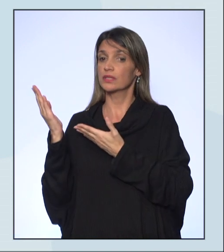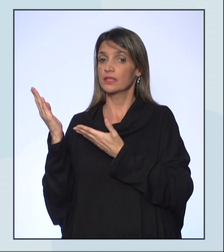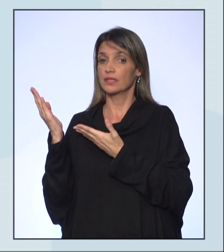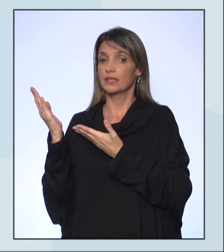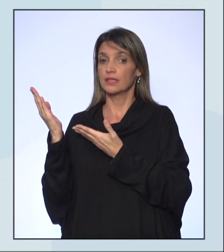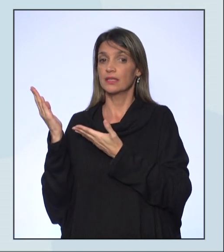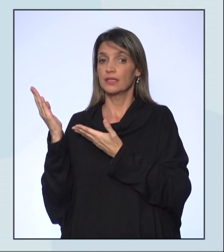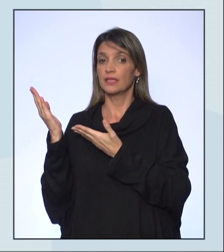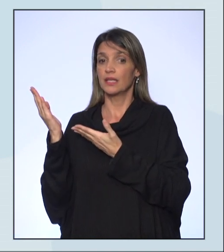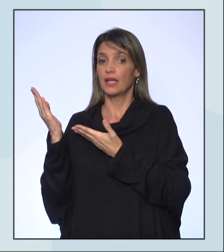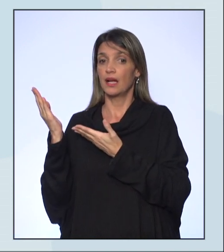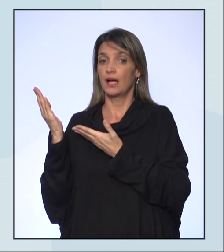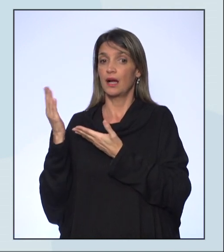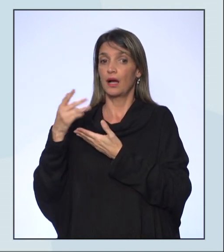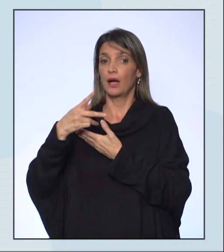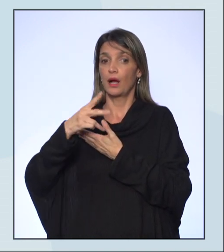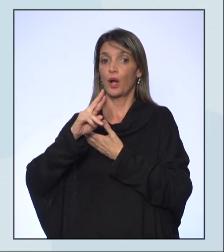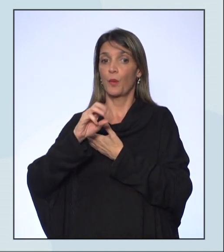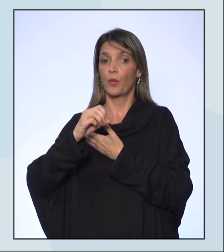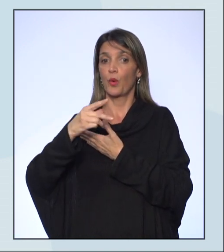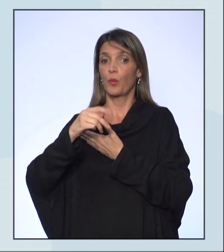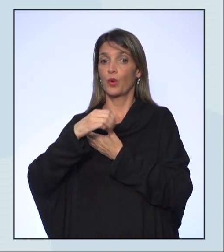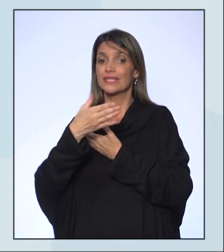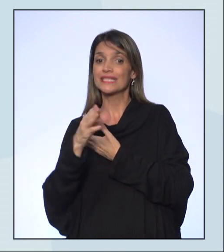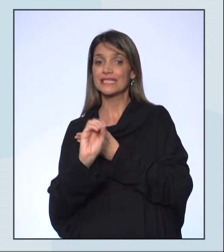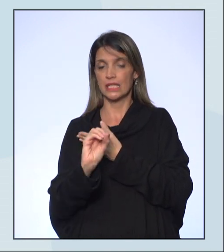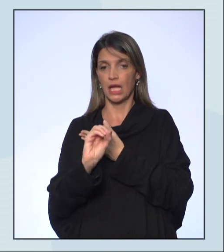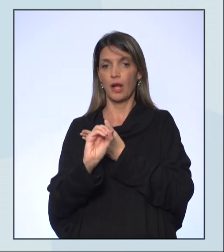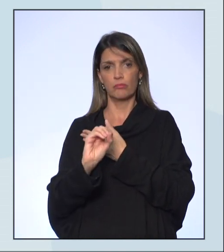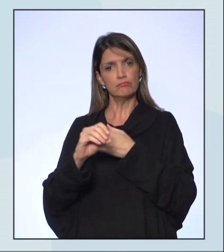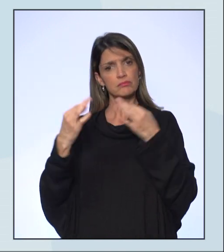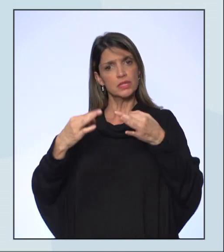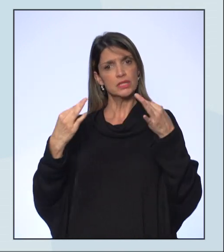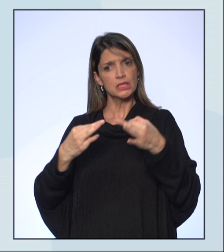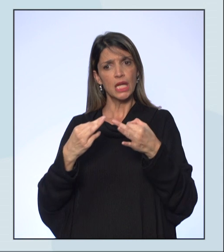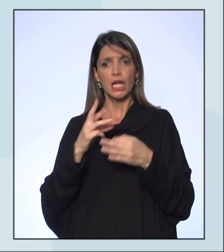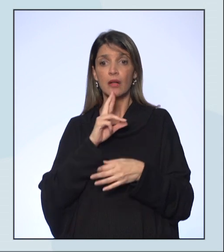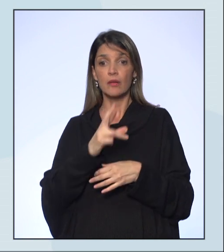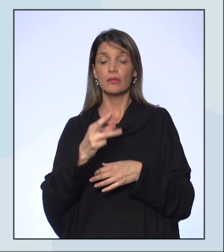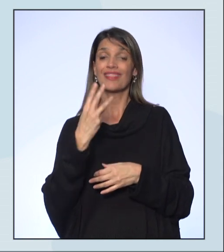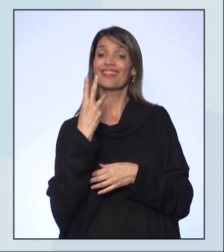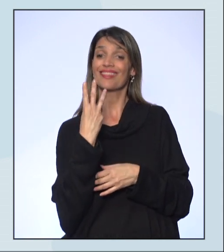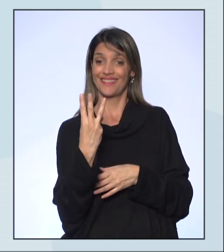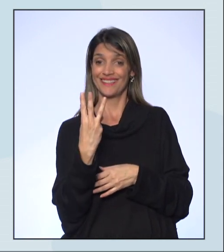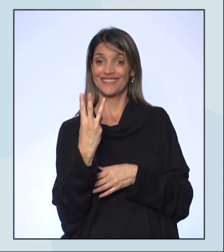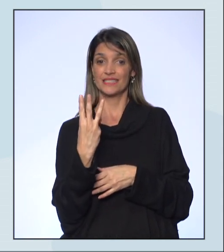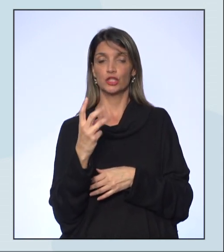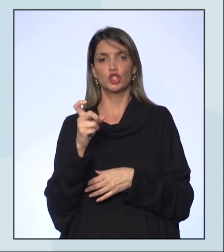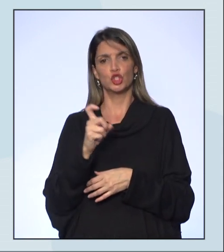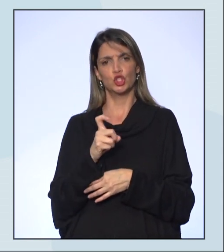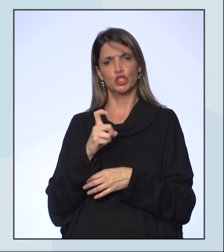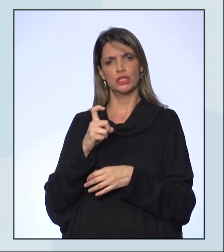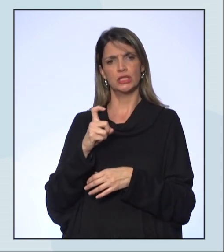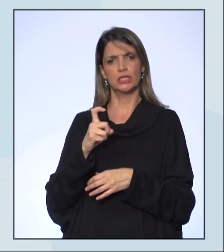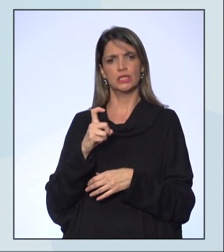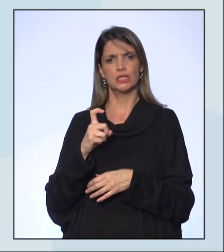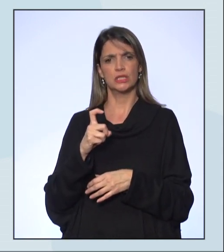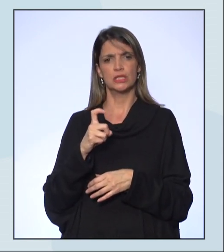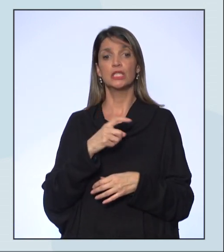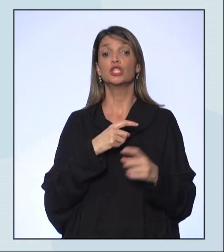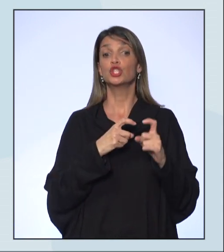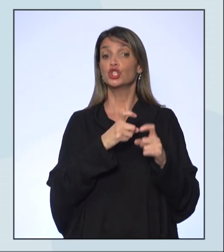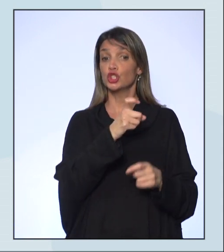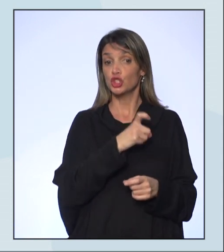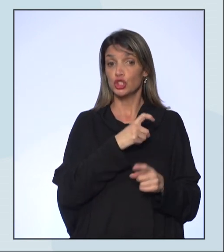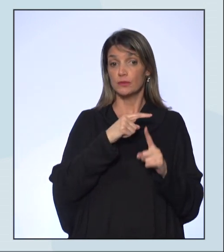está Jonas, a proporcionalidade. Eles acertaram, né? Colocaram 3. Está a proporcionalidade. Então tá lá, x mais 1 refere-se